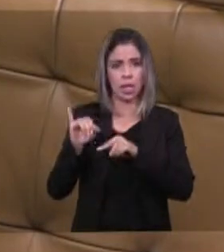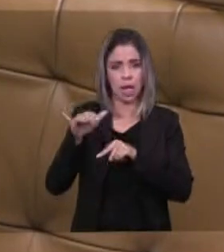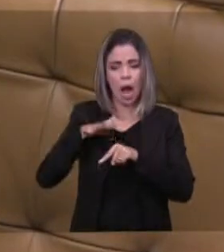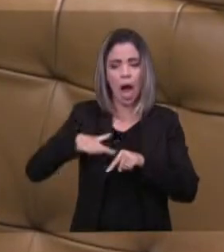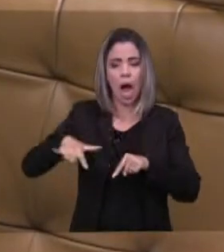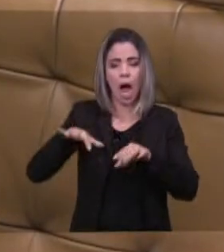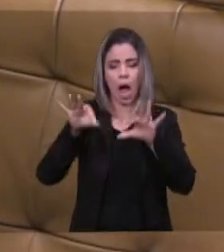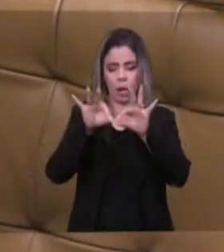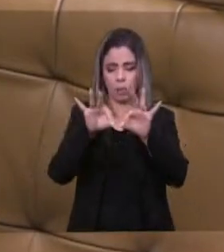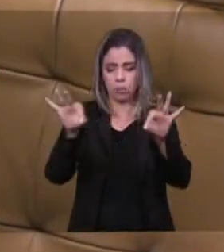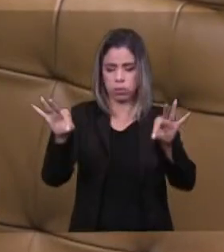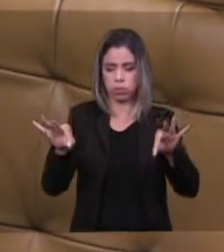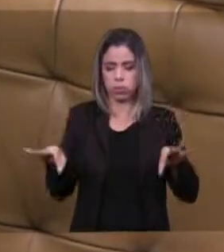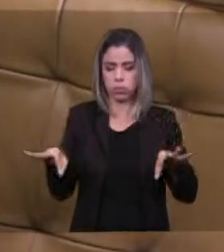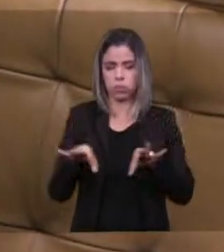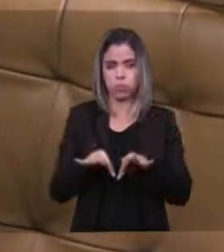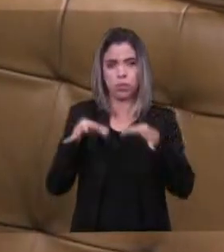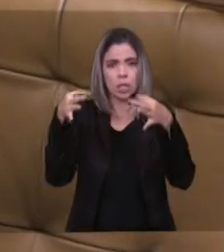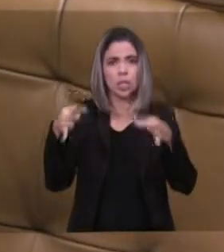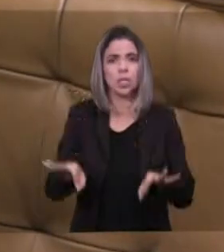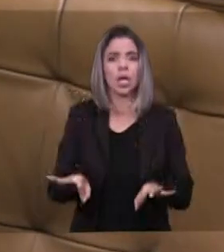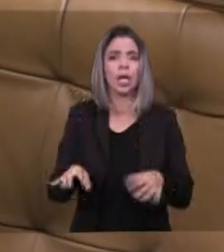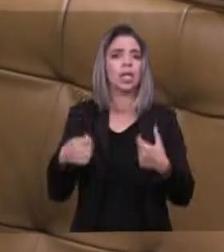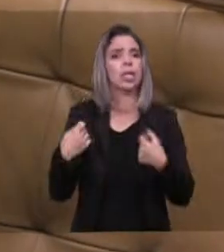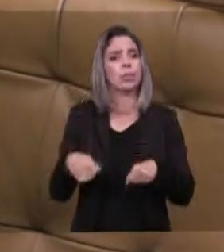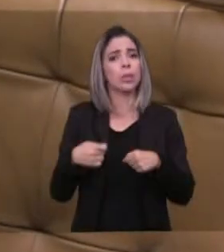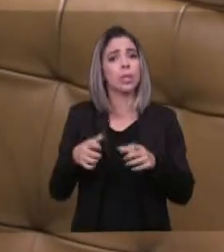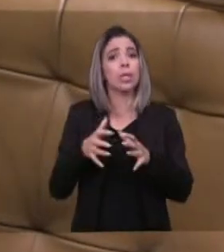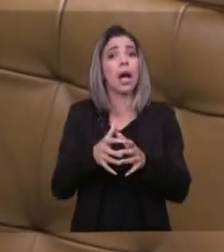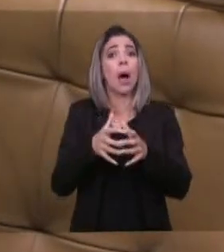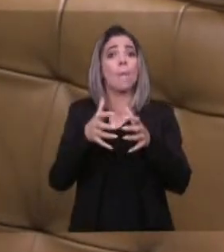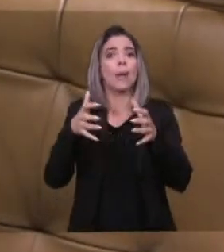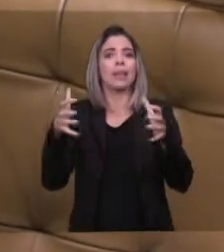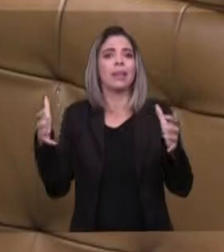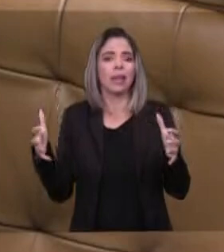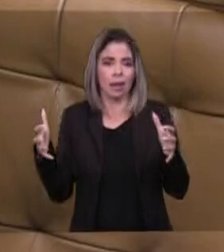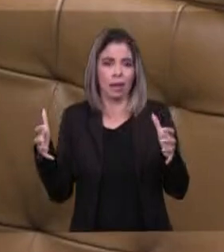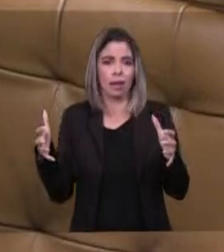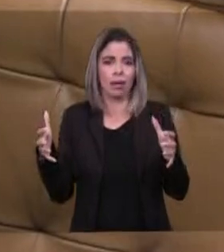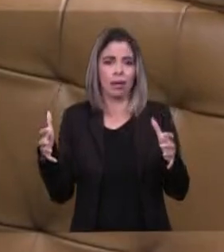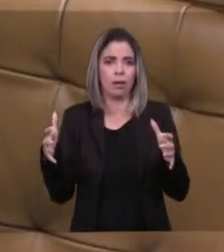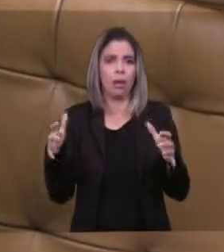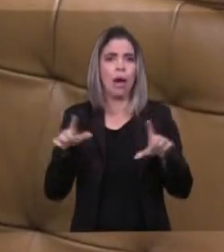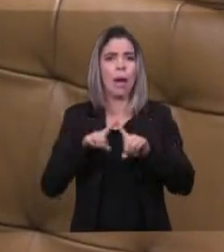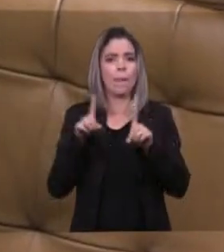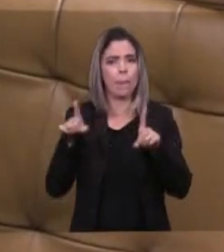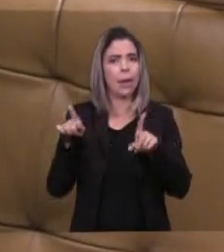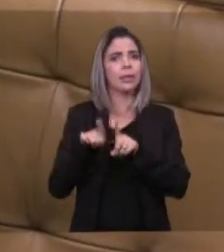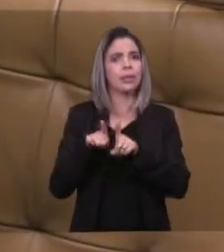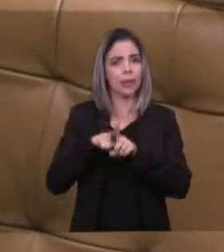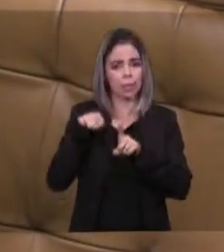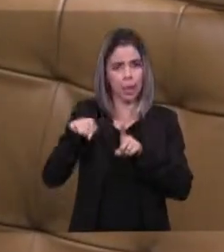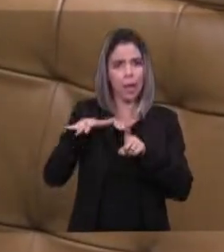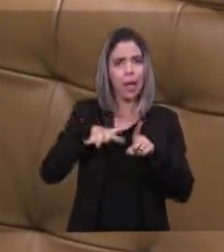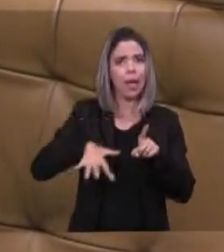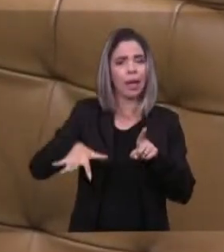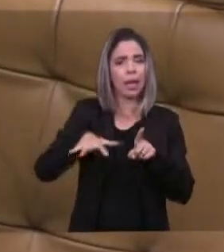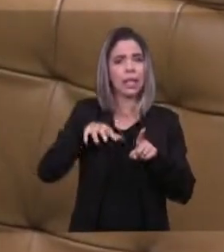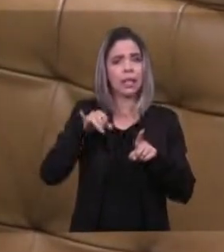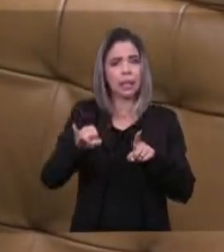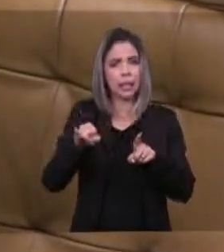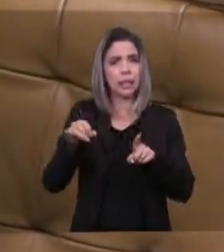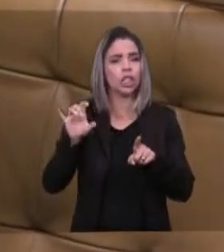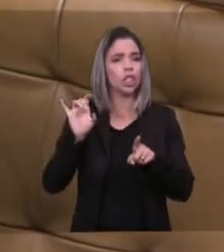muito delimitadas e que precisa de expansão. Só que também são áreas em que, se